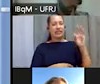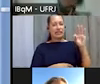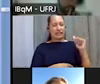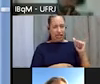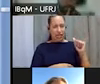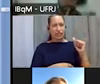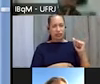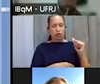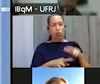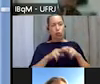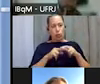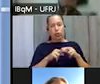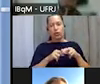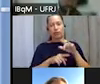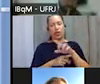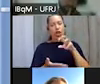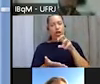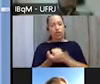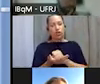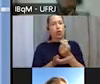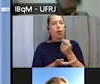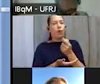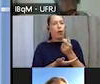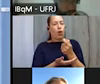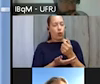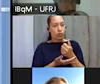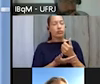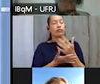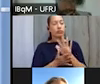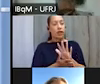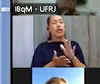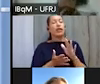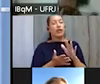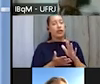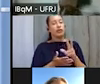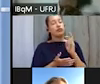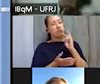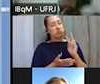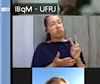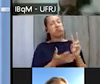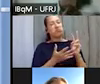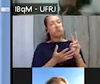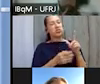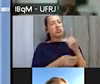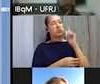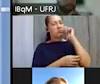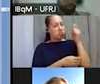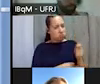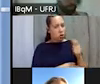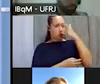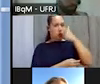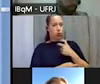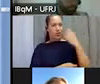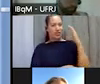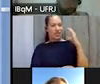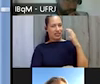Afrísio. É um dos poucos registros e de reconhecimento que a gente tem de um cientista por seu